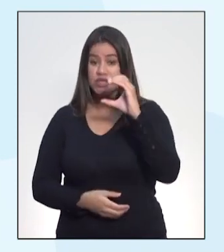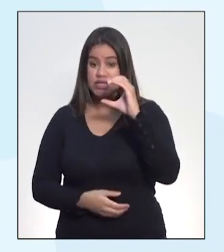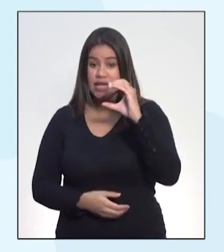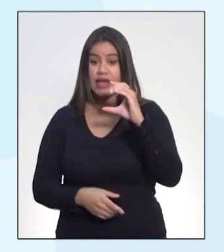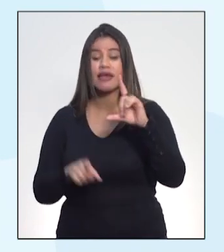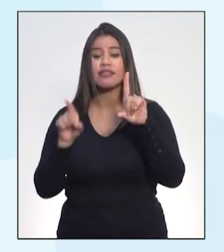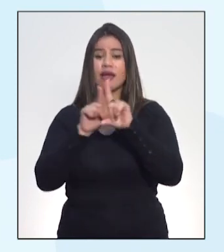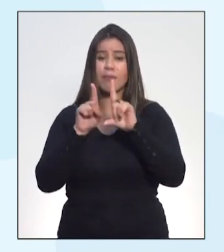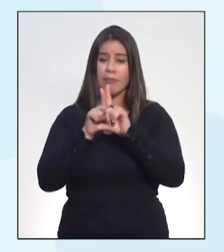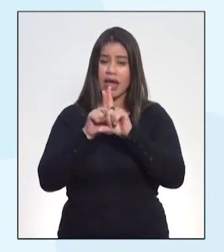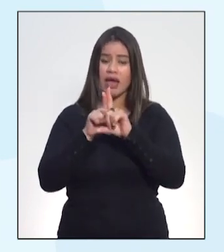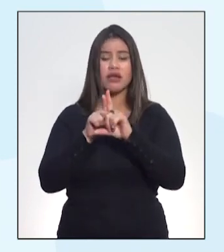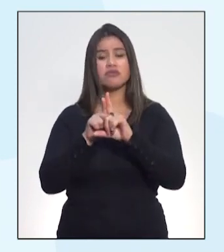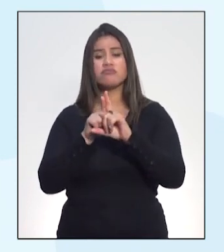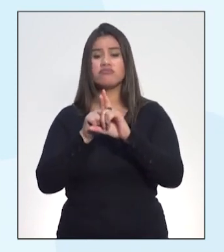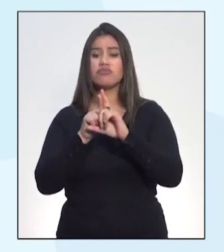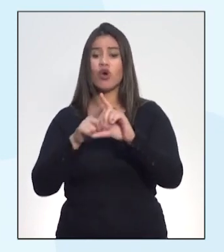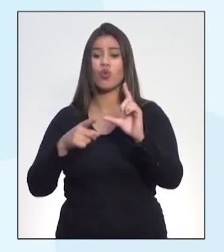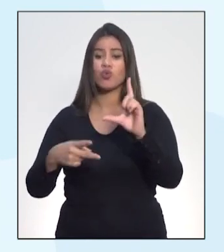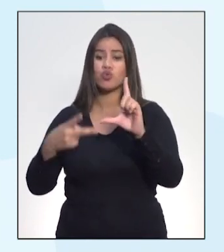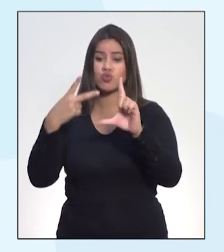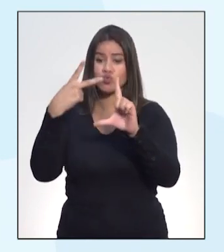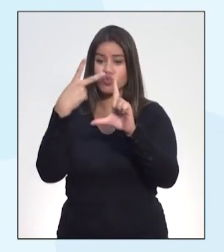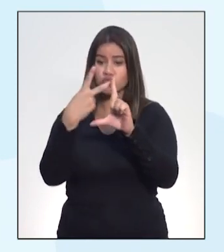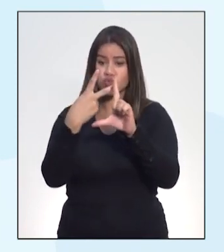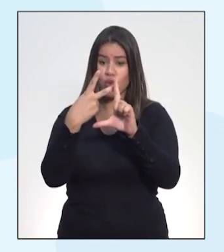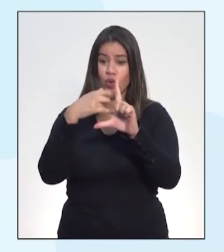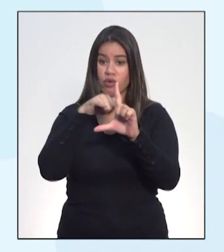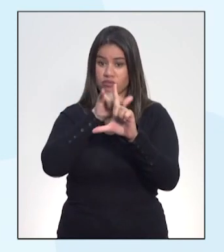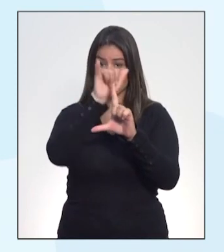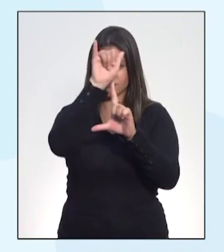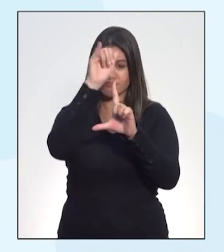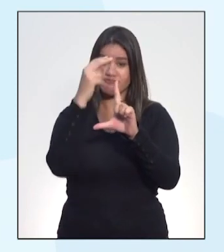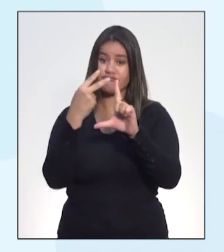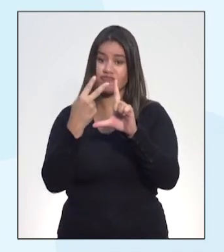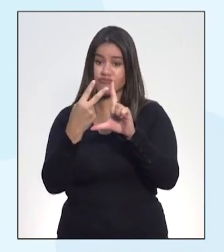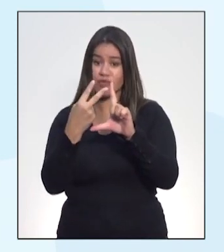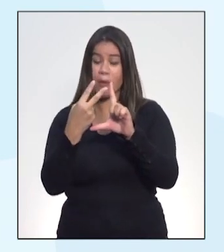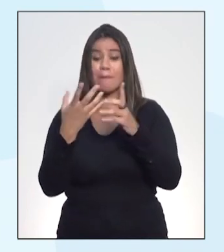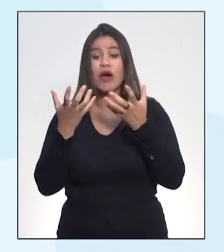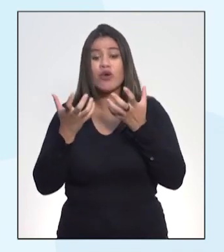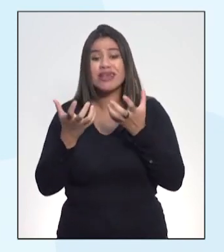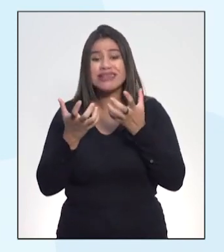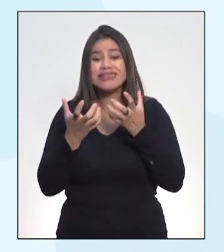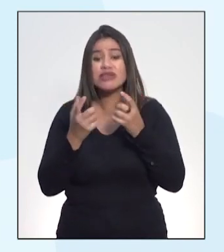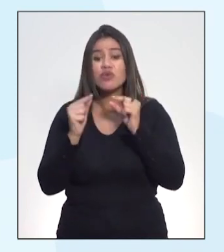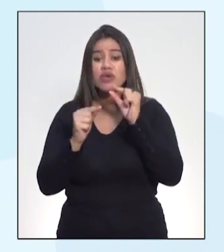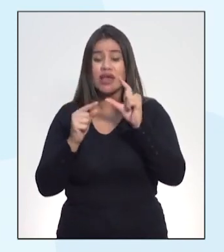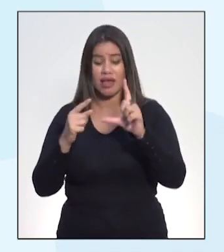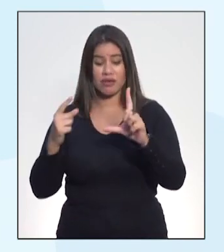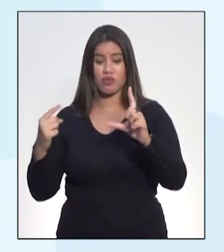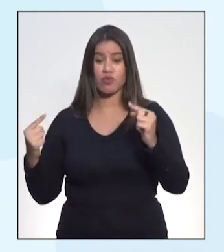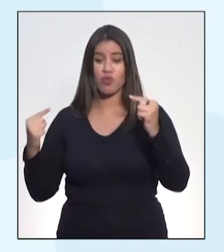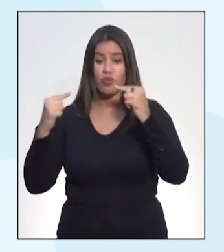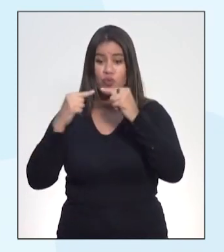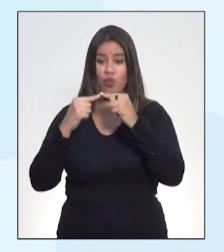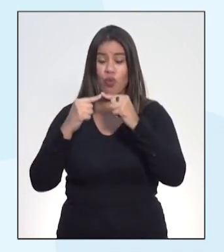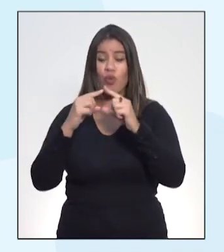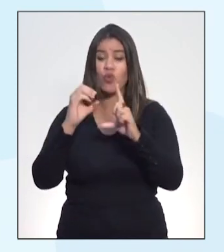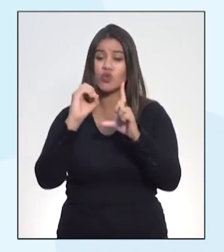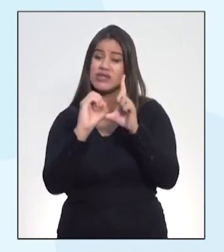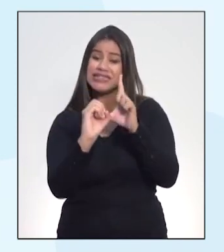aquela incompleta, né? No 2 também do Y. O que eu queria é onde cruzava no zero. Lembra, o zero é a